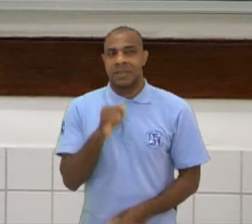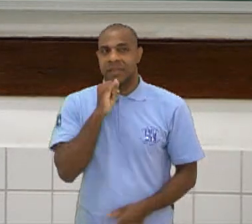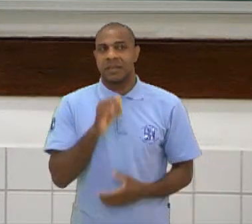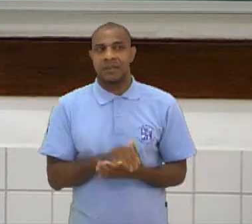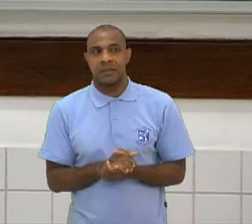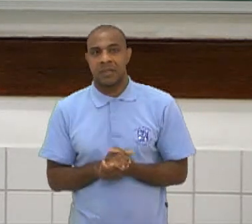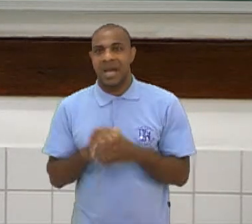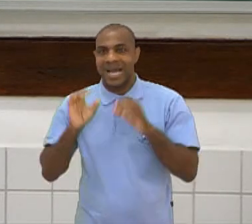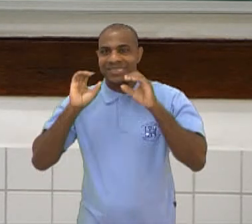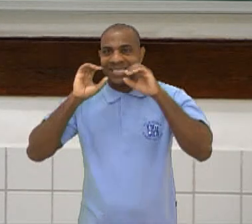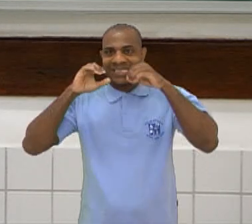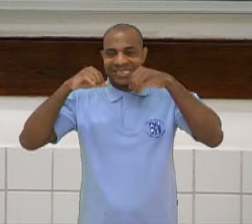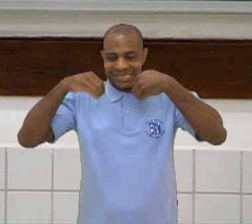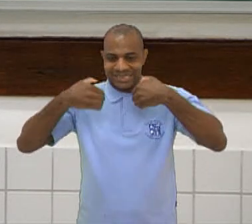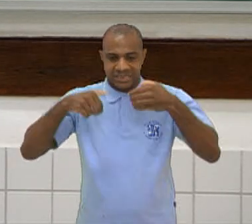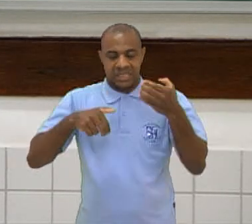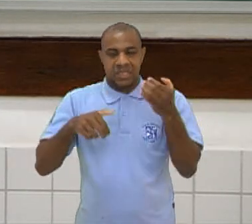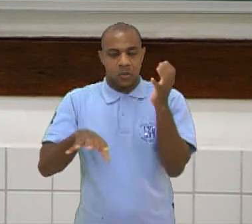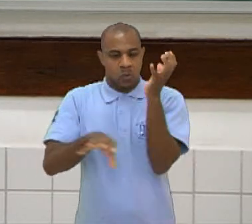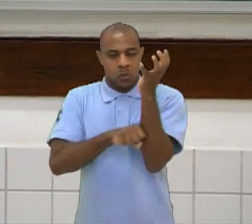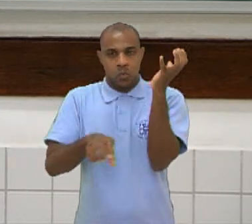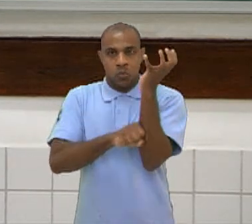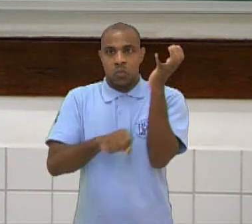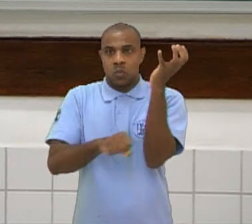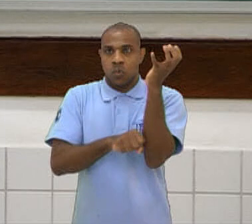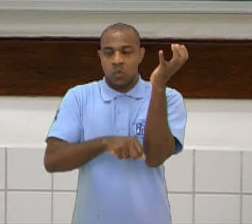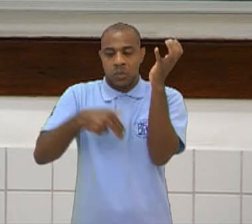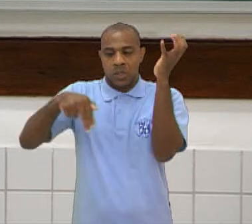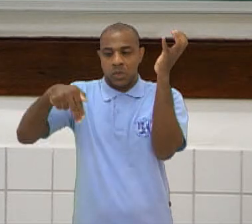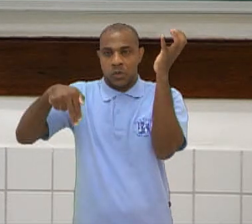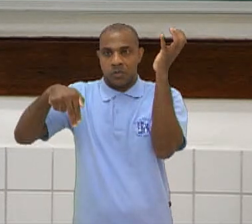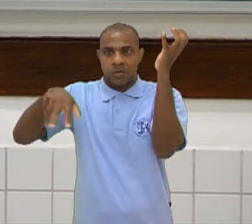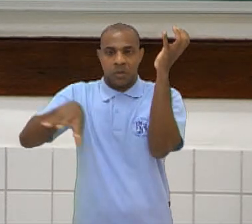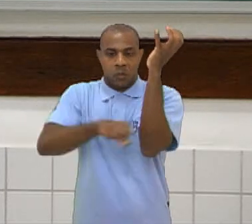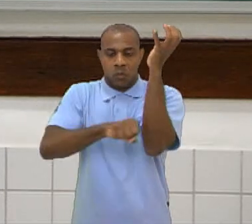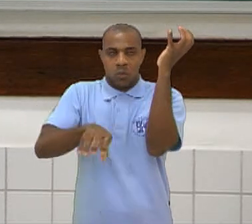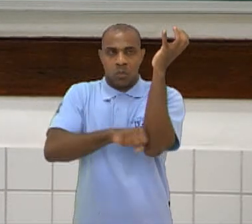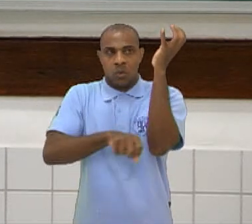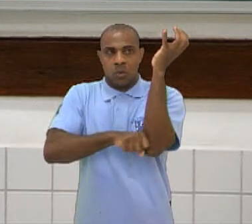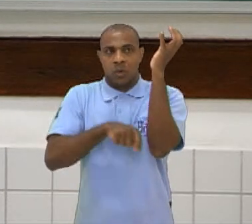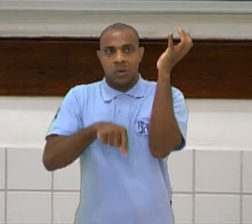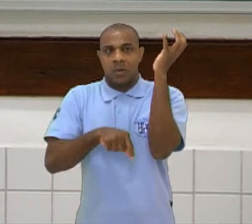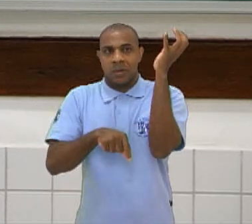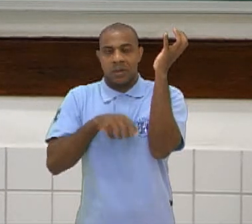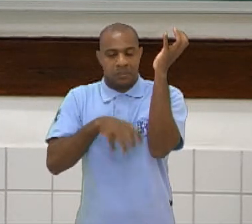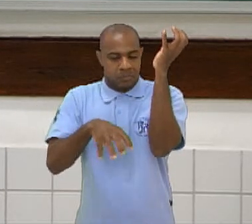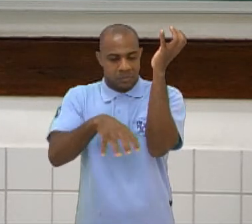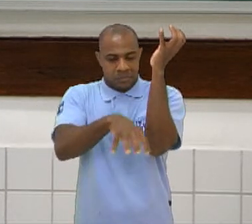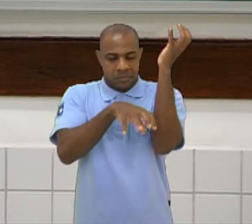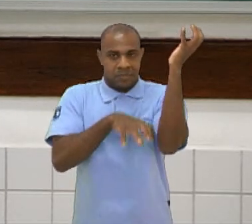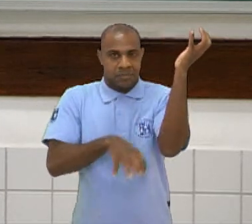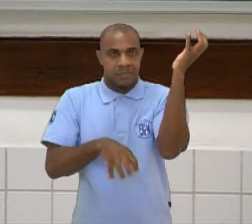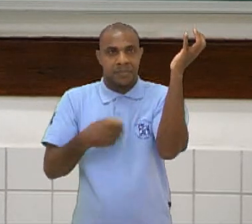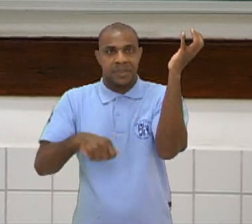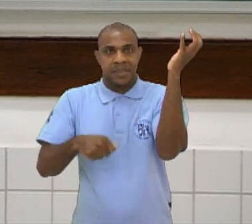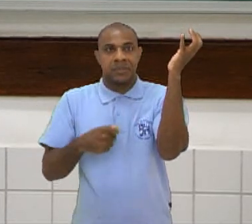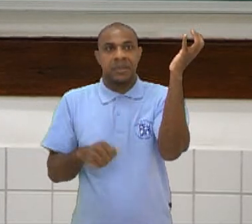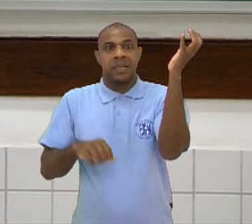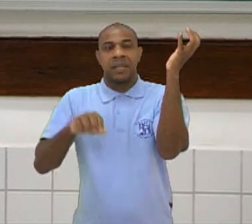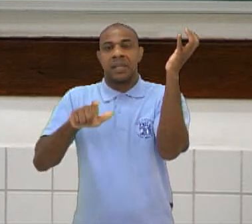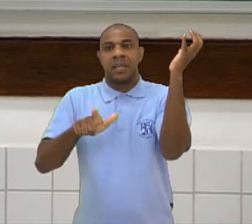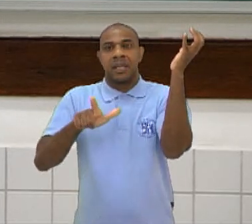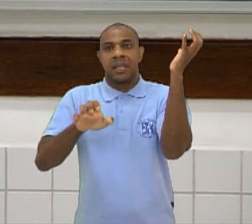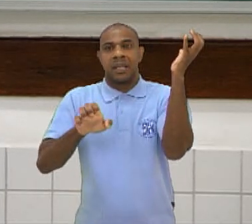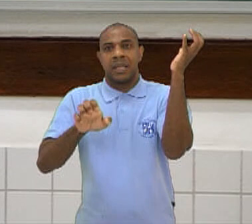O milho consome muito nitrogênio do solo. A próxima vez que eu for plantar alguma coisa, tem que plantar uma leguminosa. Por quê? Porque a leguminosa, ela